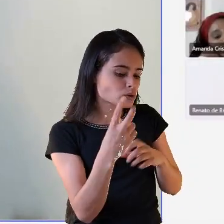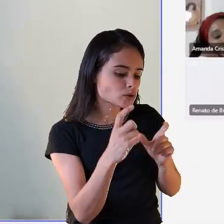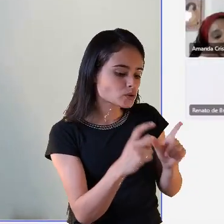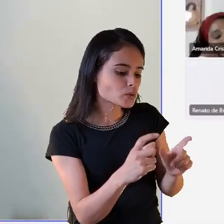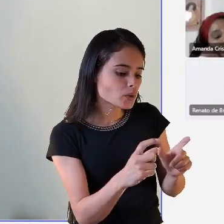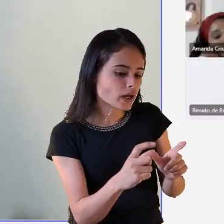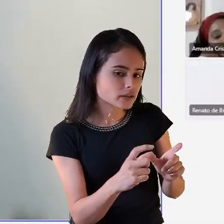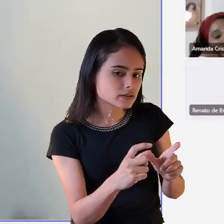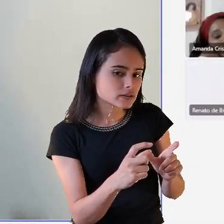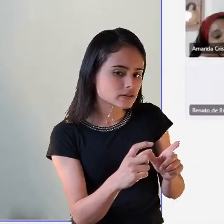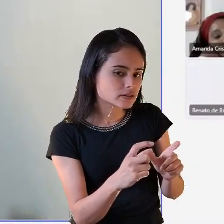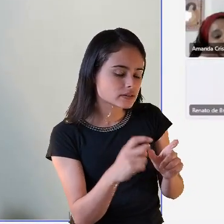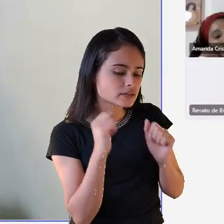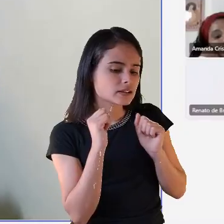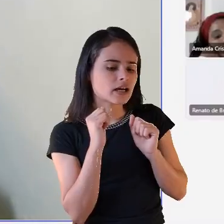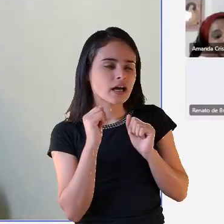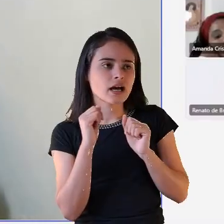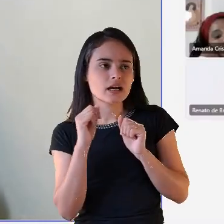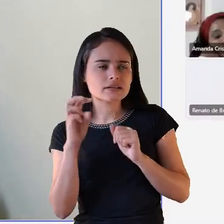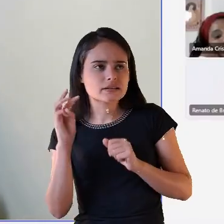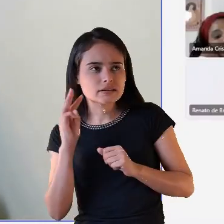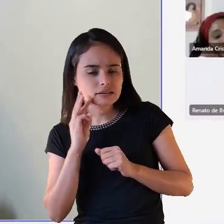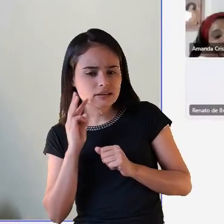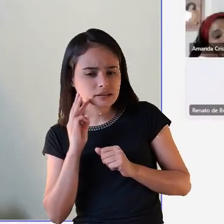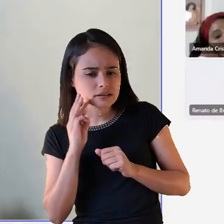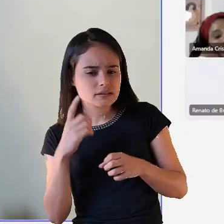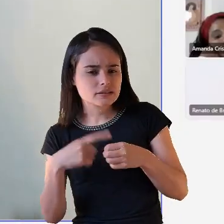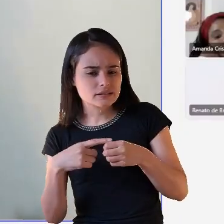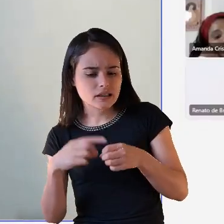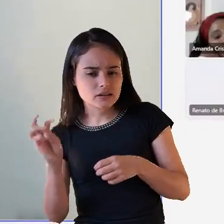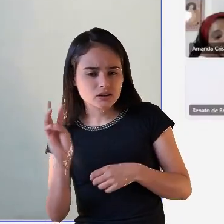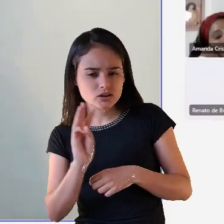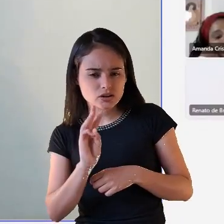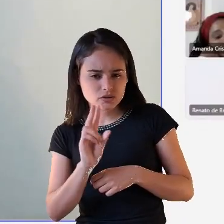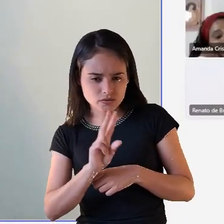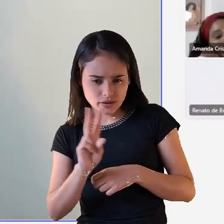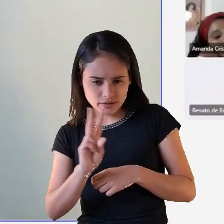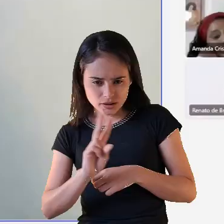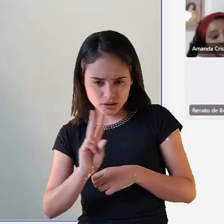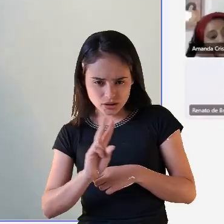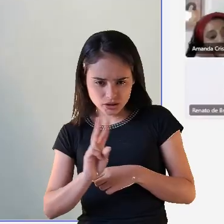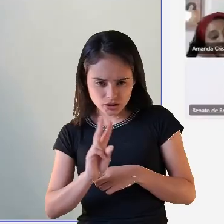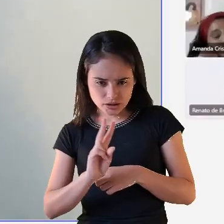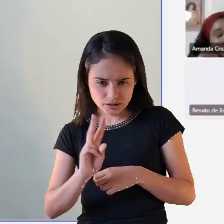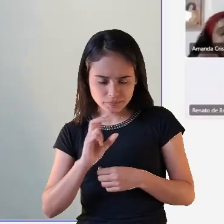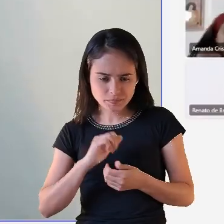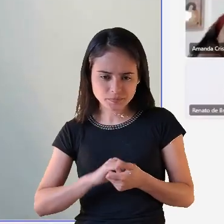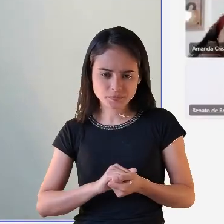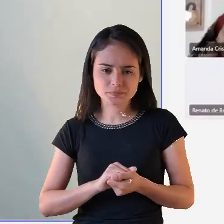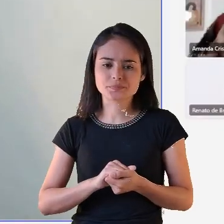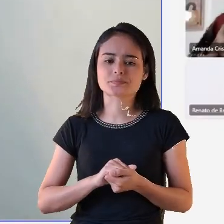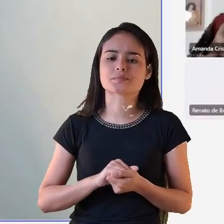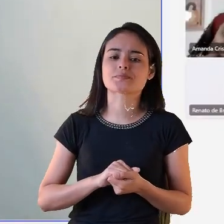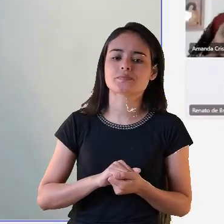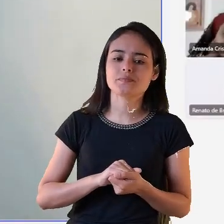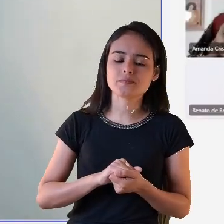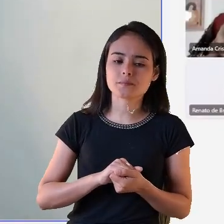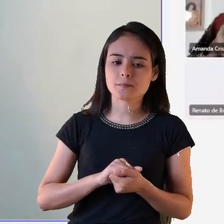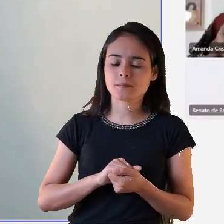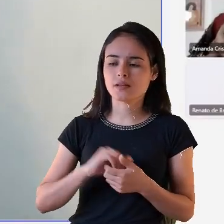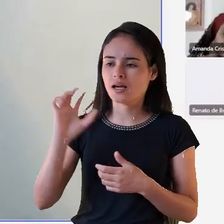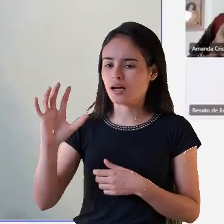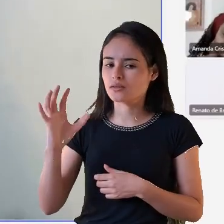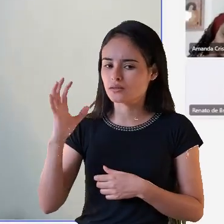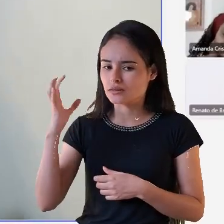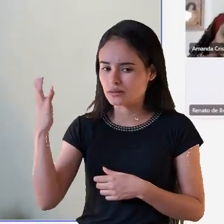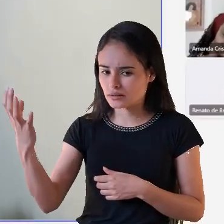terça, em Varginha, foi a PSUL que colaborou com a programação e os eventos aconteceram na sede da Unifal, da